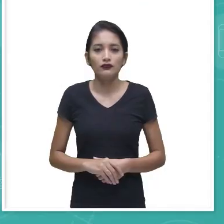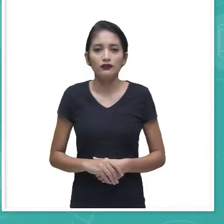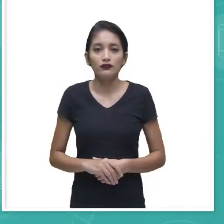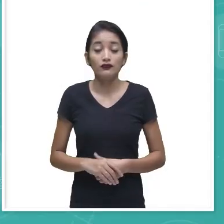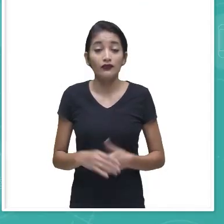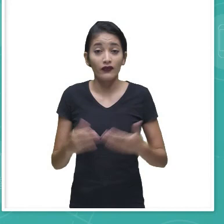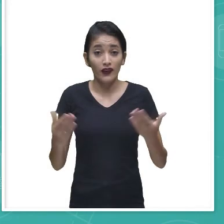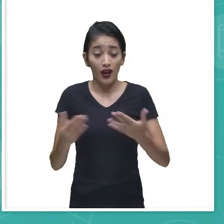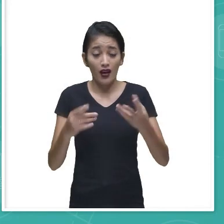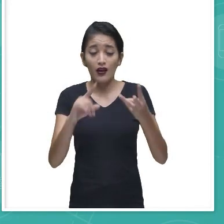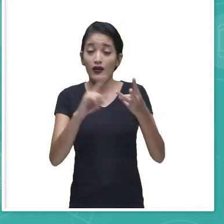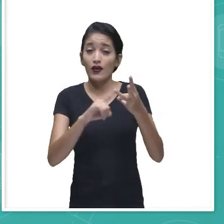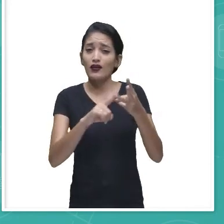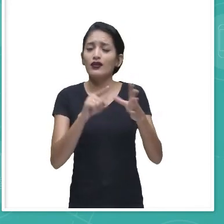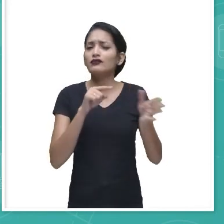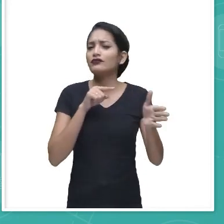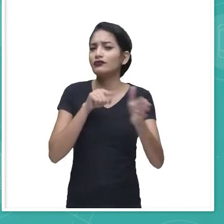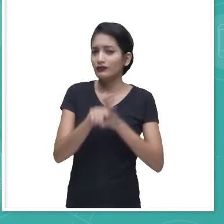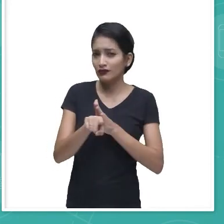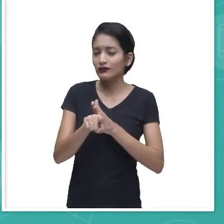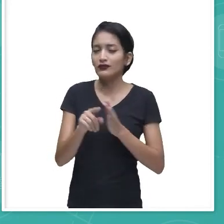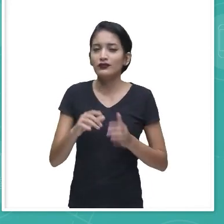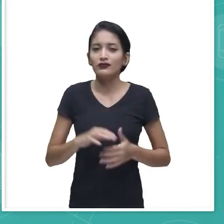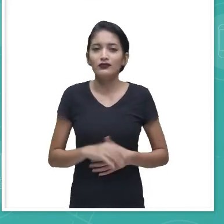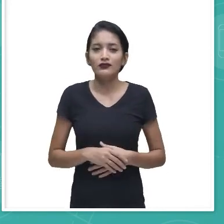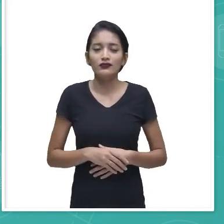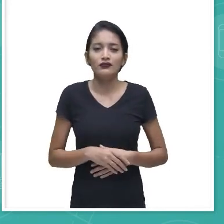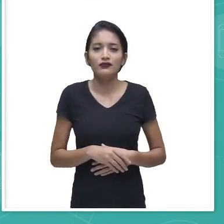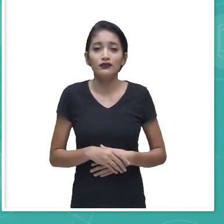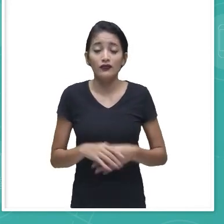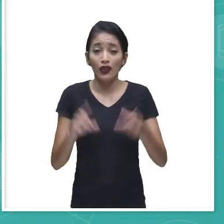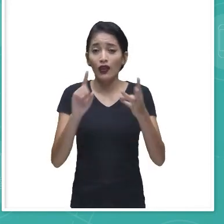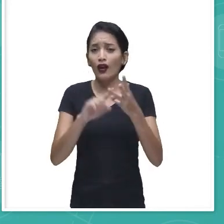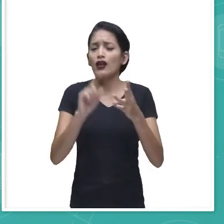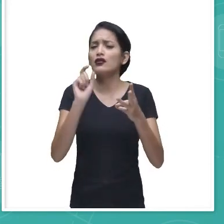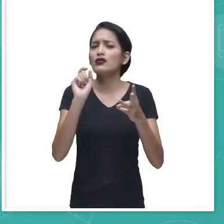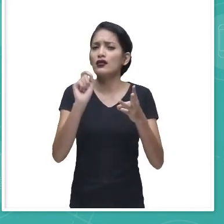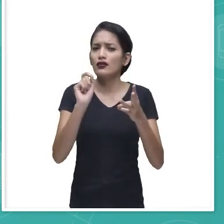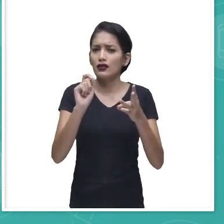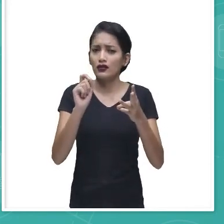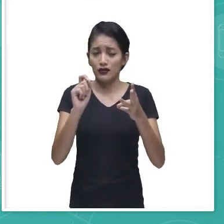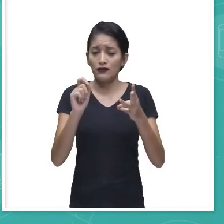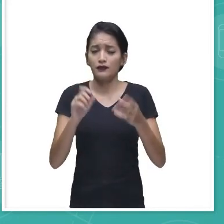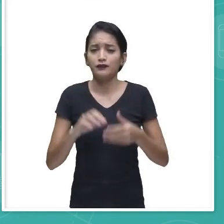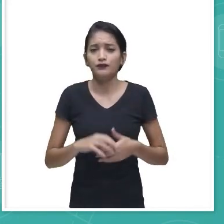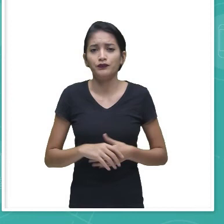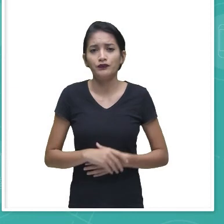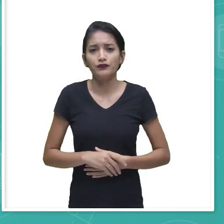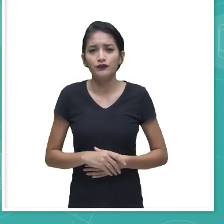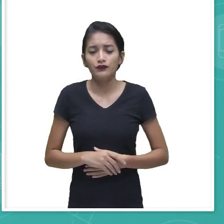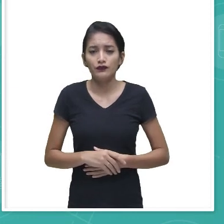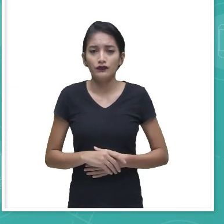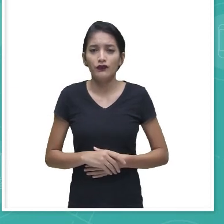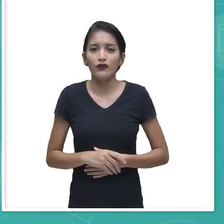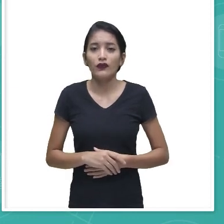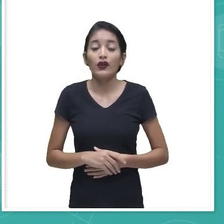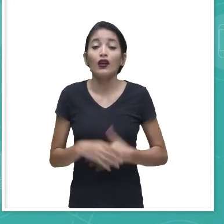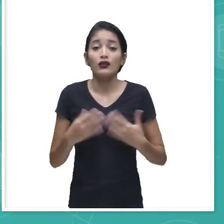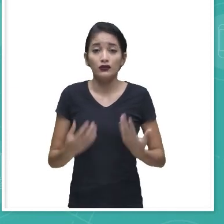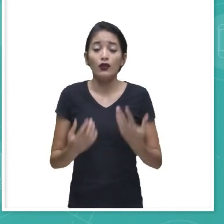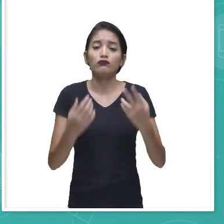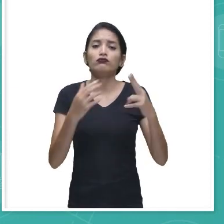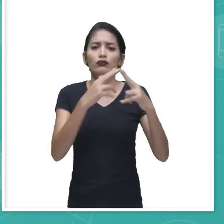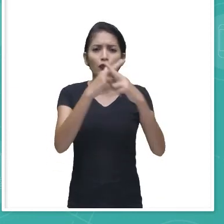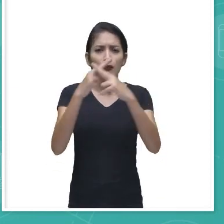vamos à nossa terceira questão. Então, na terceira questão, a gente vê a seguinte pergunta: um dos telescópios